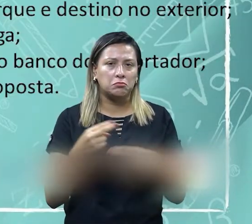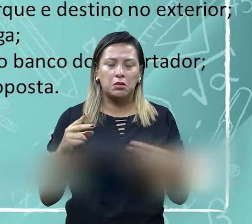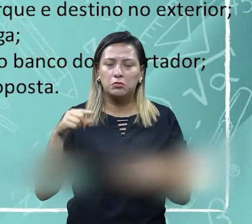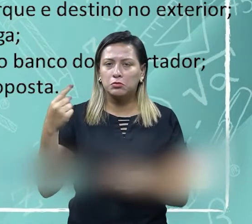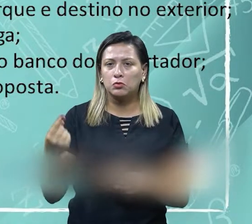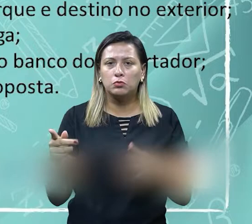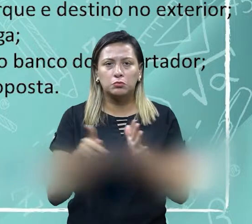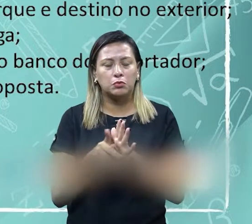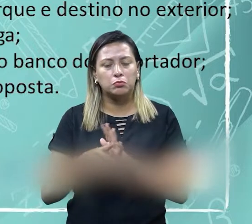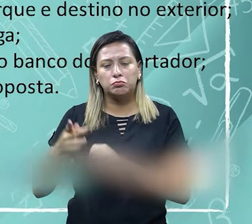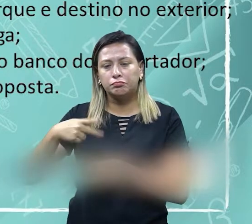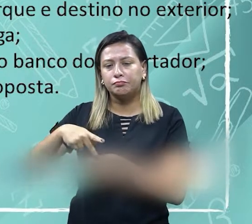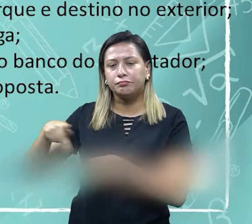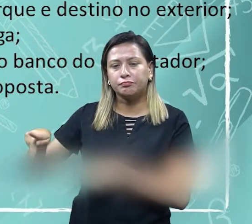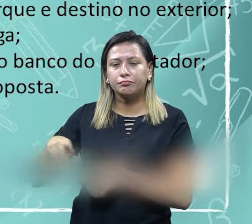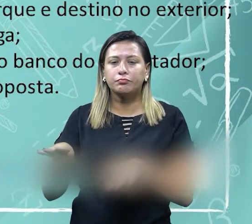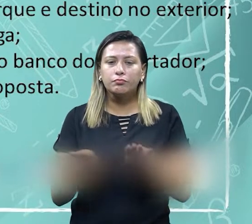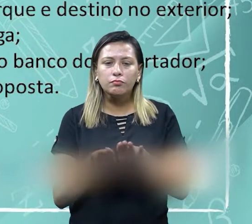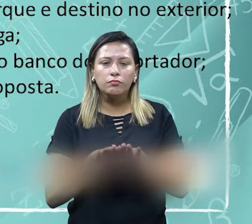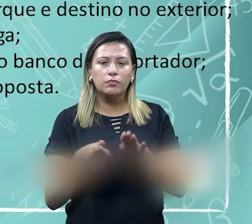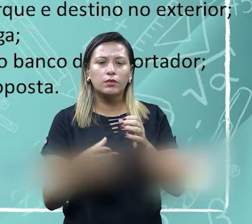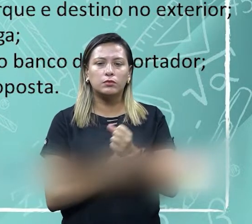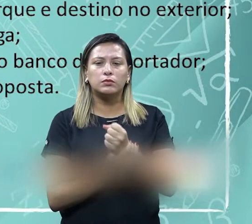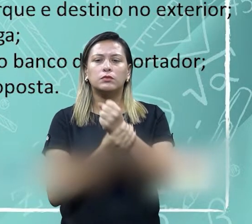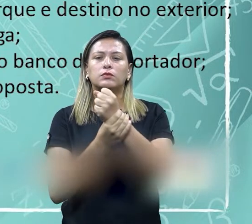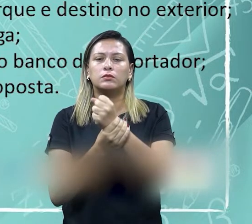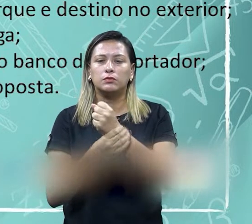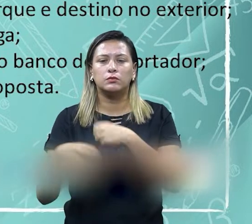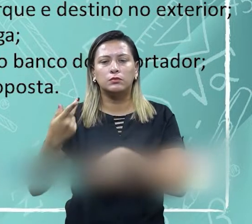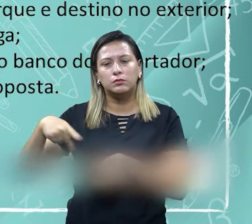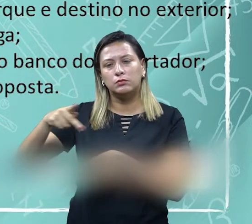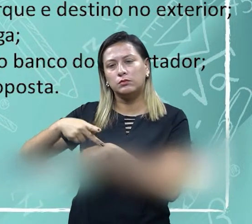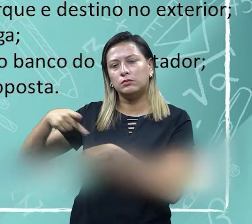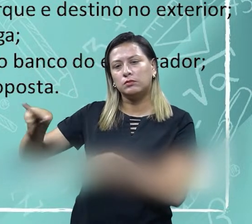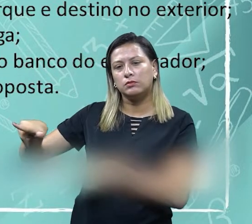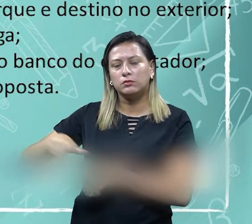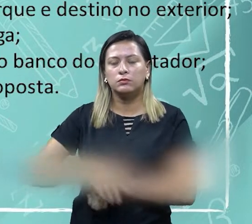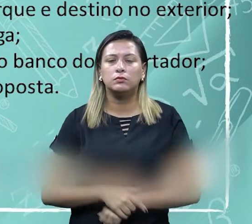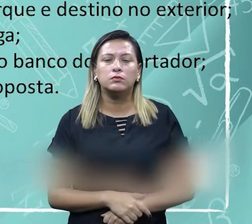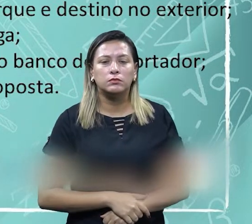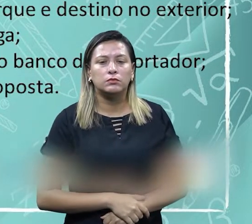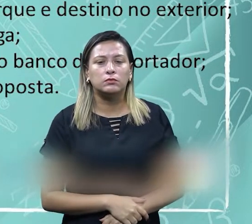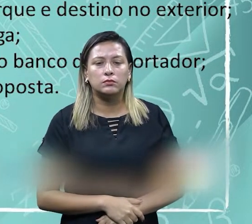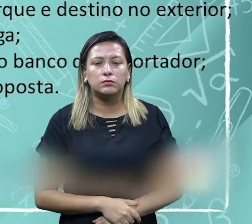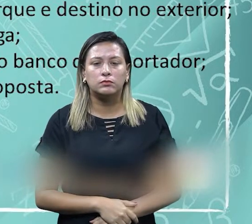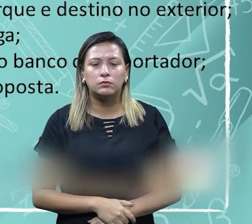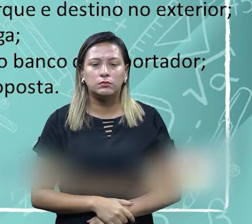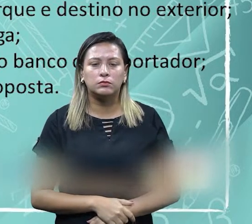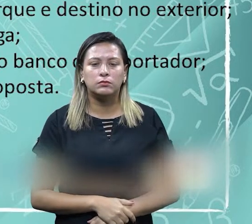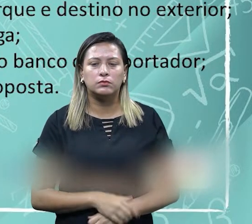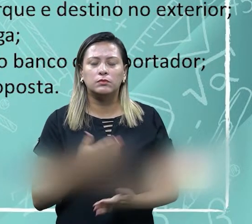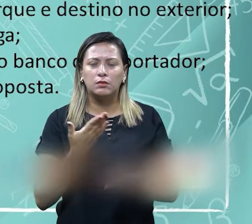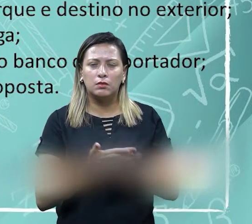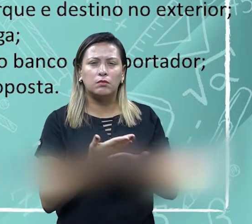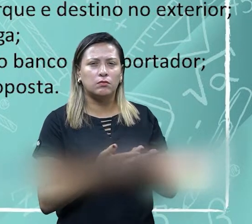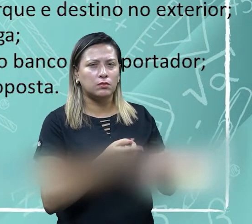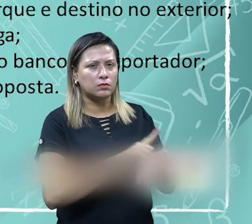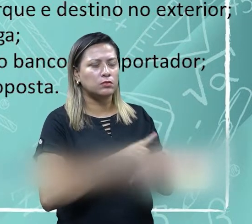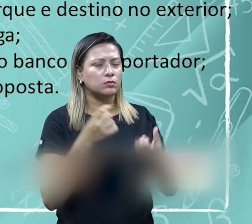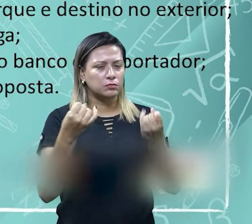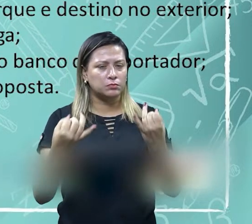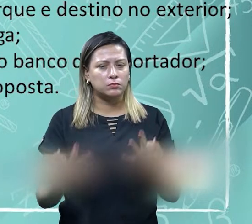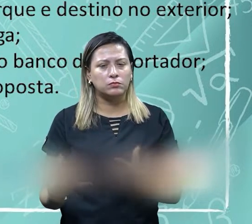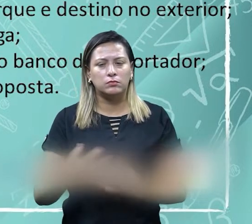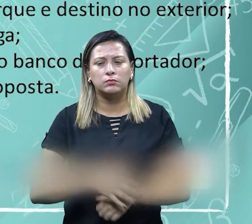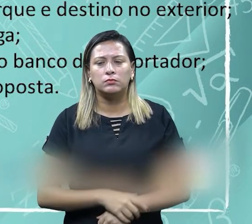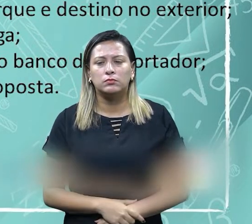internacional. Tá? O seguro internacional, que é exatamente a seguridade do produto, nós comentamos isso nas aulas anteriores, que é